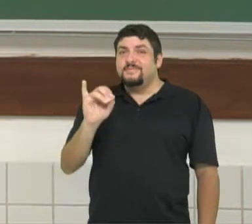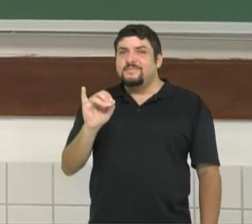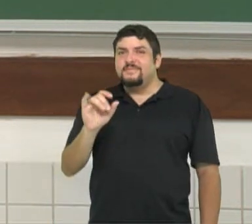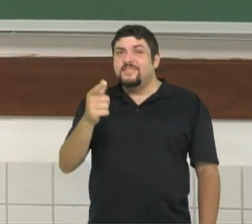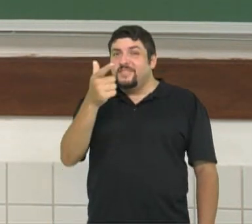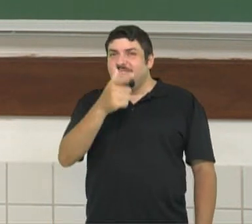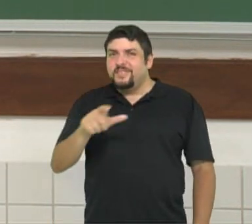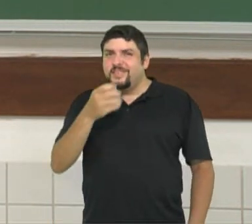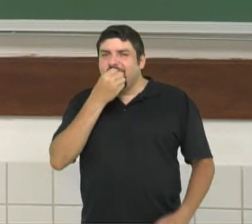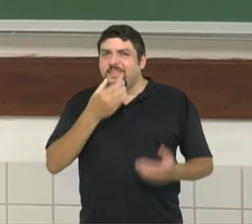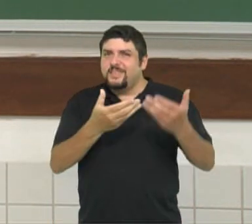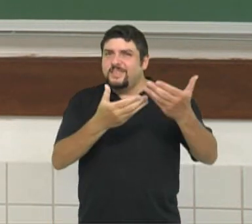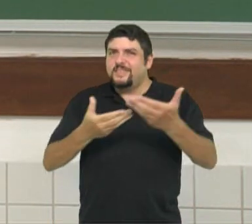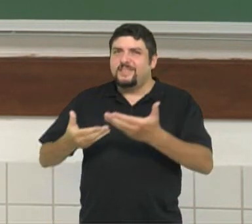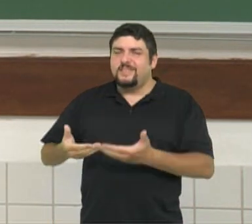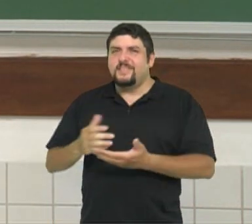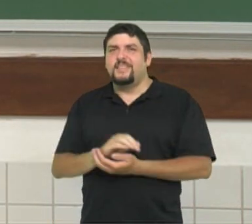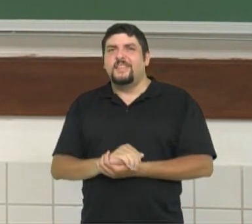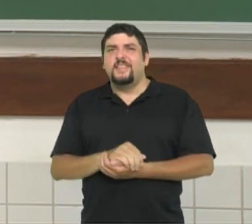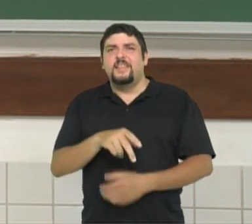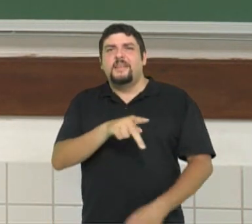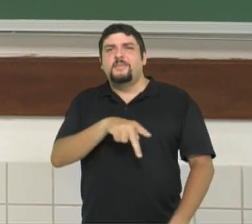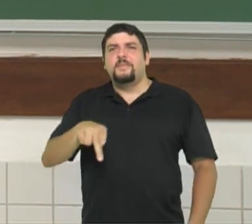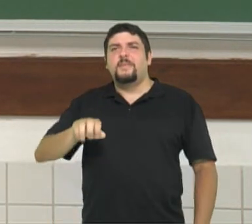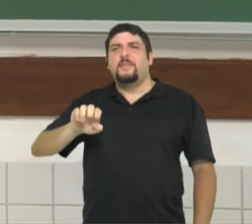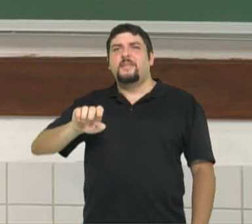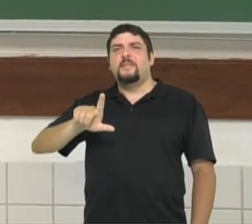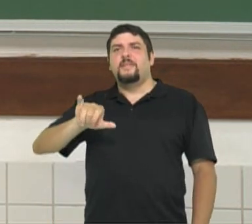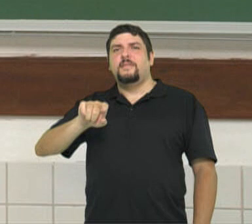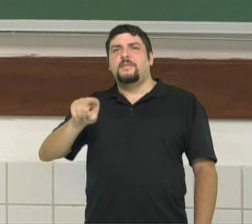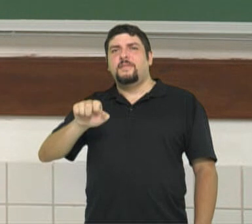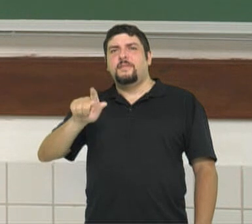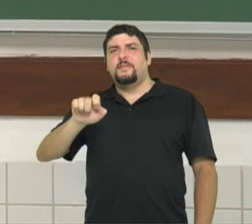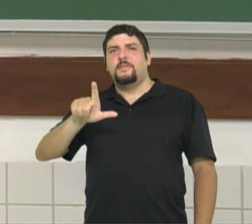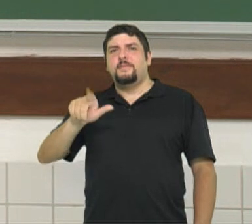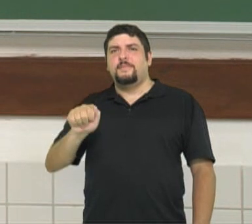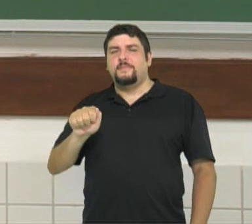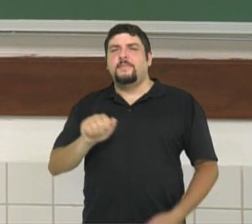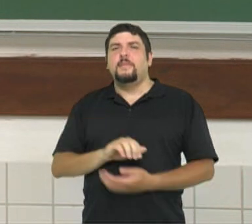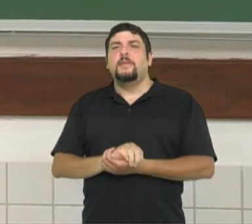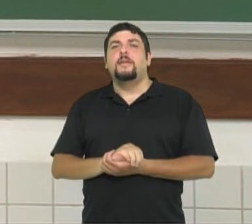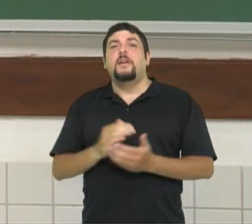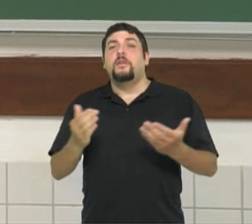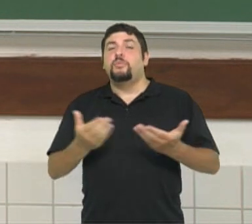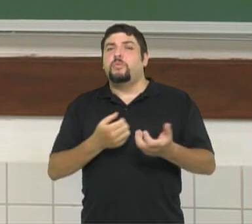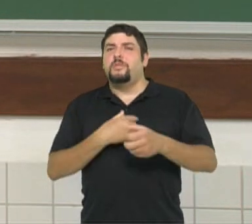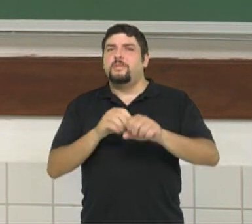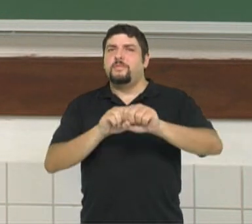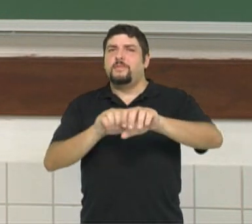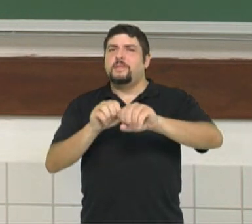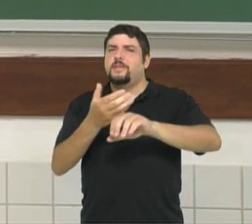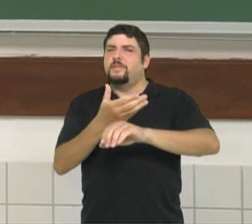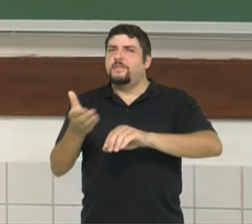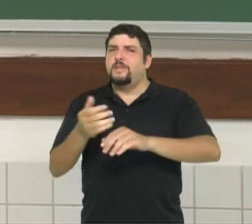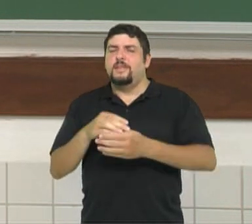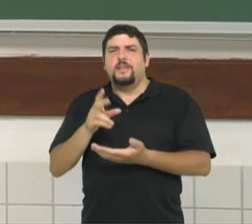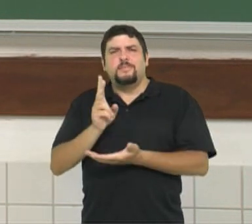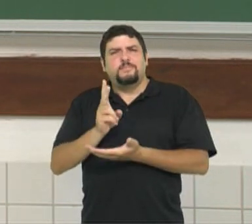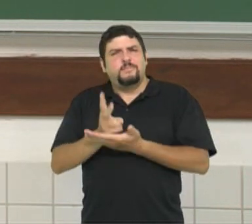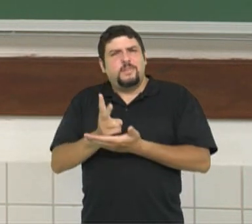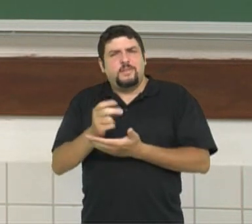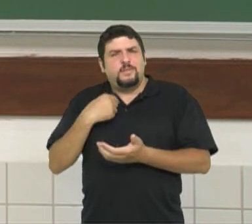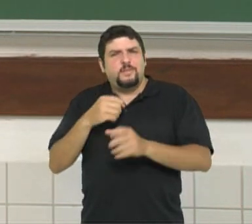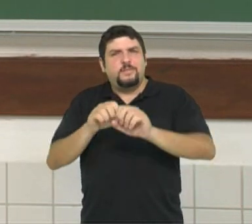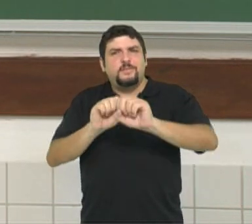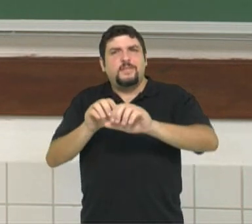sejam muito bem-vindos. Eu sou a professora Elisângela, como vocês já sabem, e hoje eu vou trabalhar com vocês, hoje não, né? Sempre estou trabalhando com